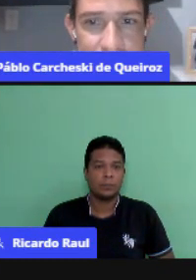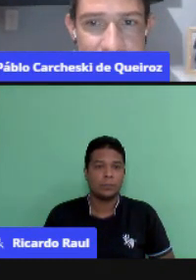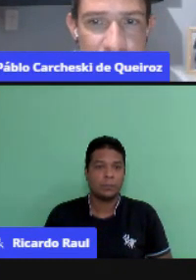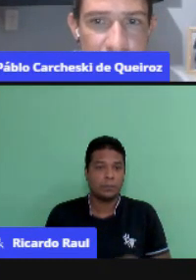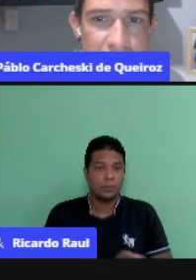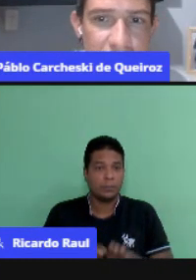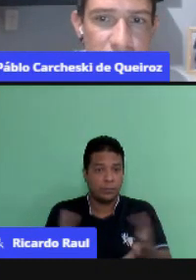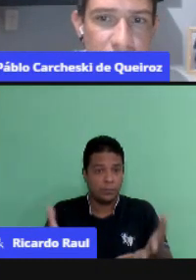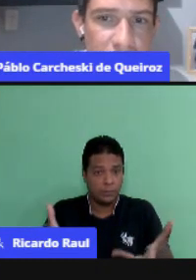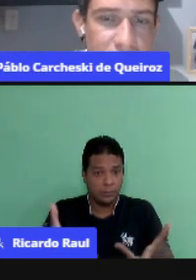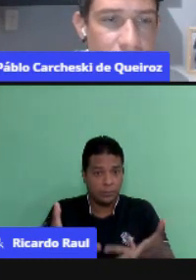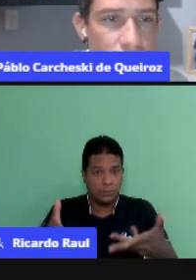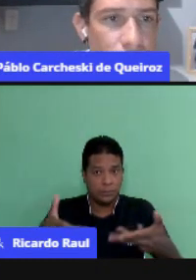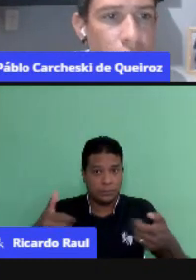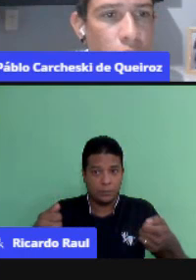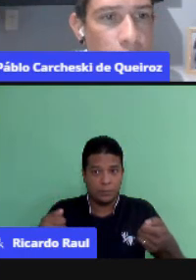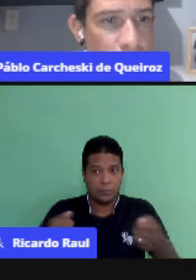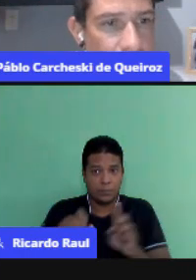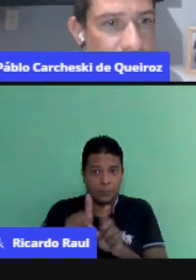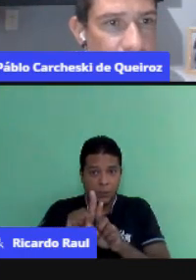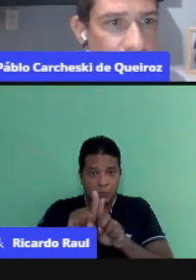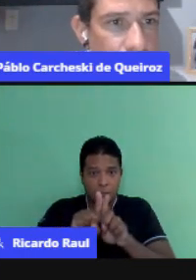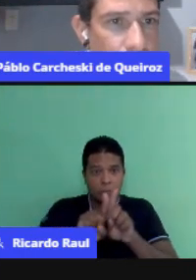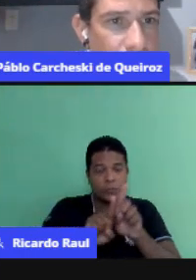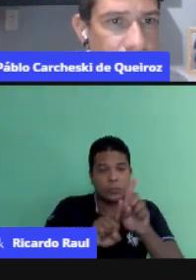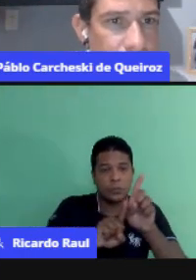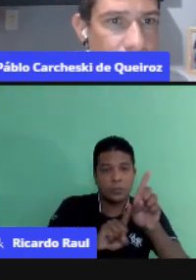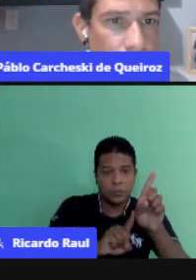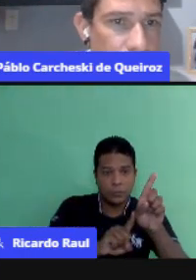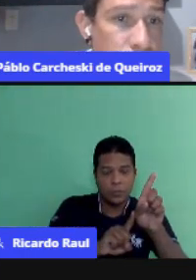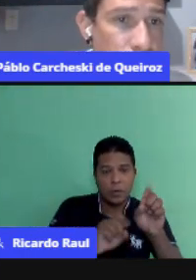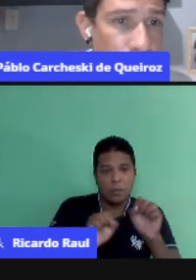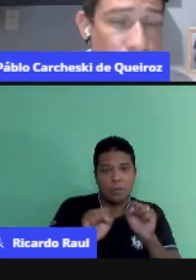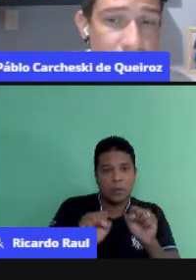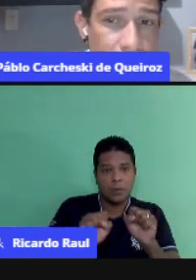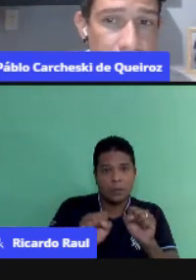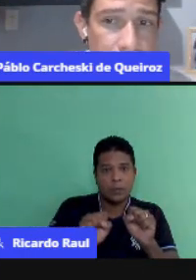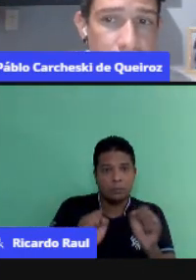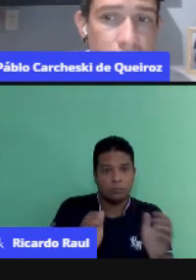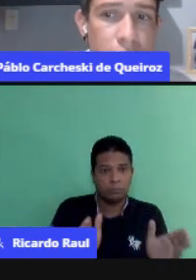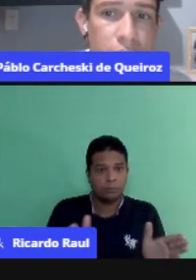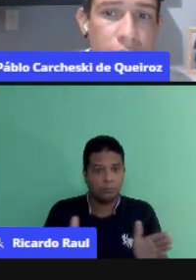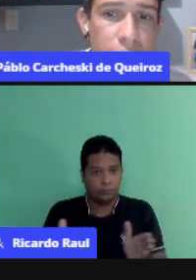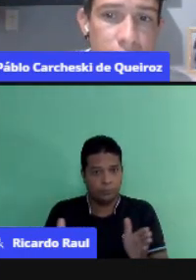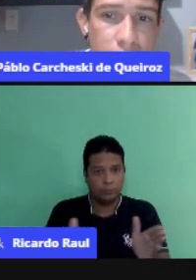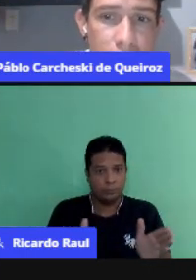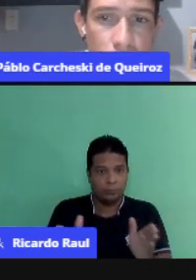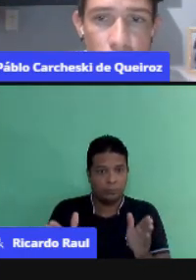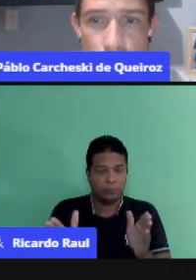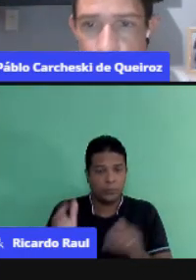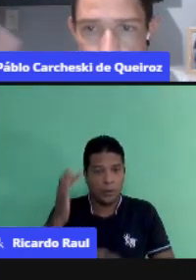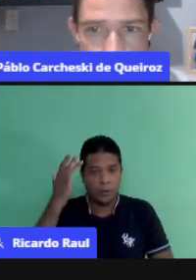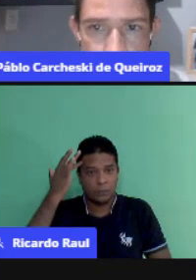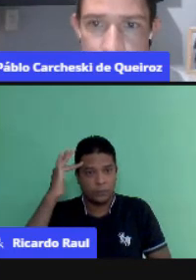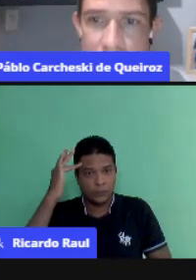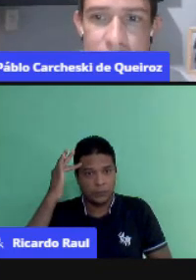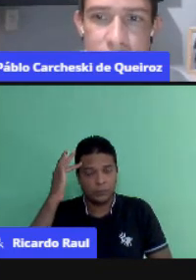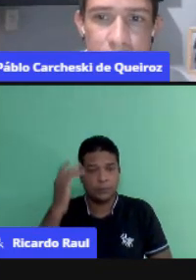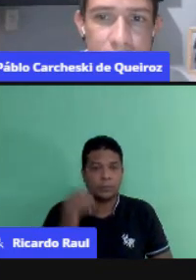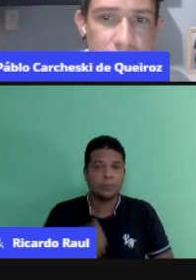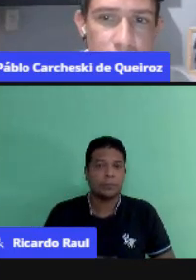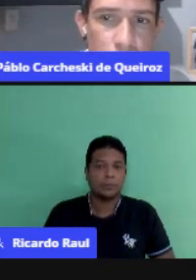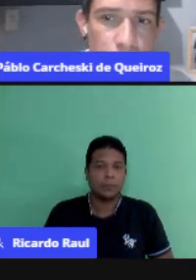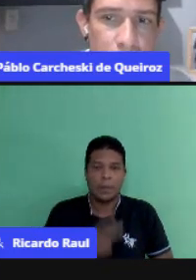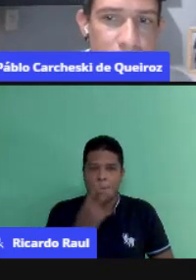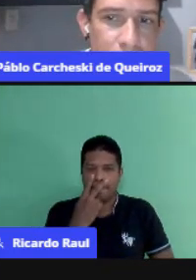quando ele fala em taxa de variação, eu posso relacionar isso com as funções, né? E aí